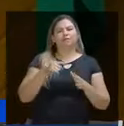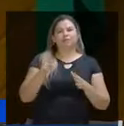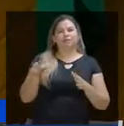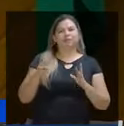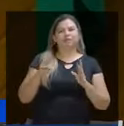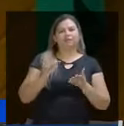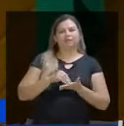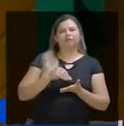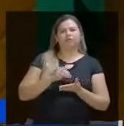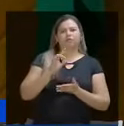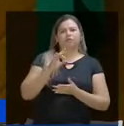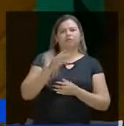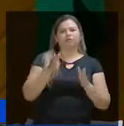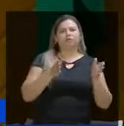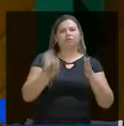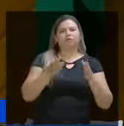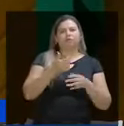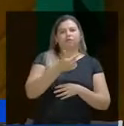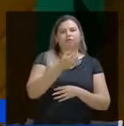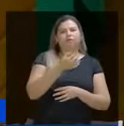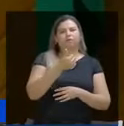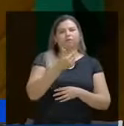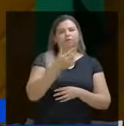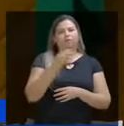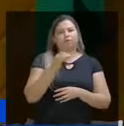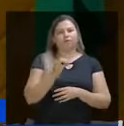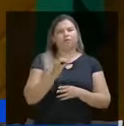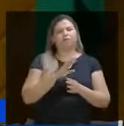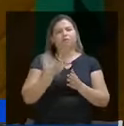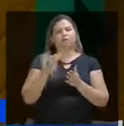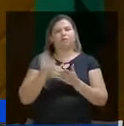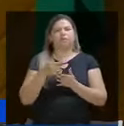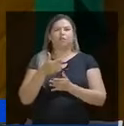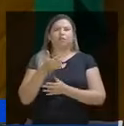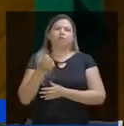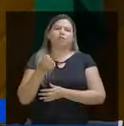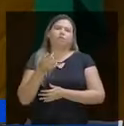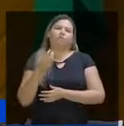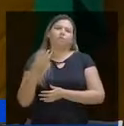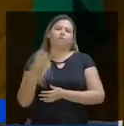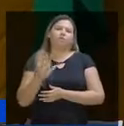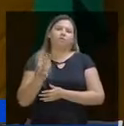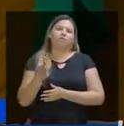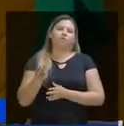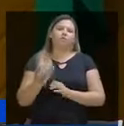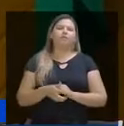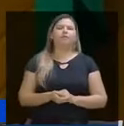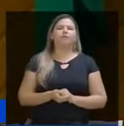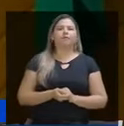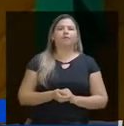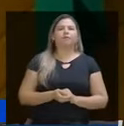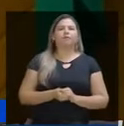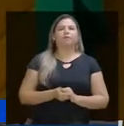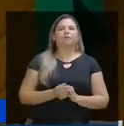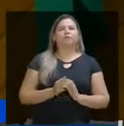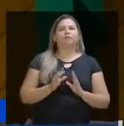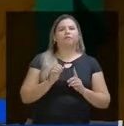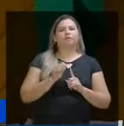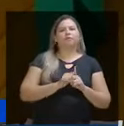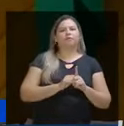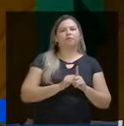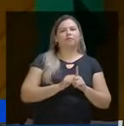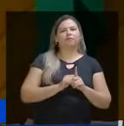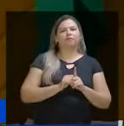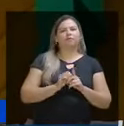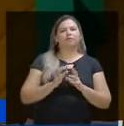de 2021 a 2024, mais especificamente com início em 1º de janeiro de 2021 e término 31 de dezembro